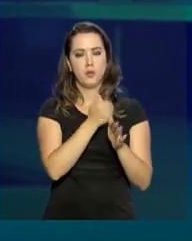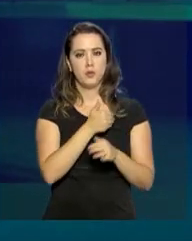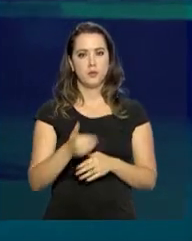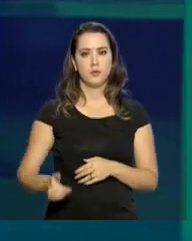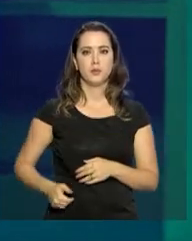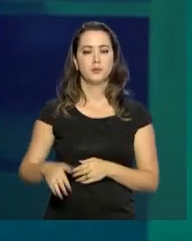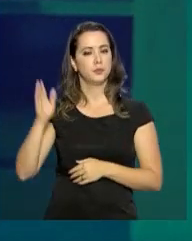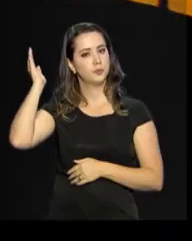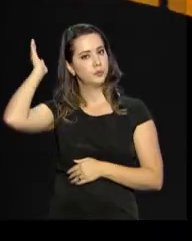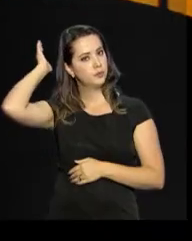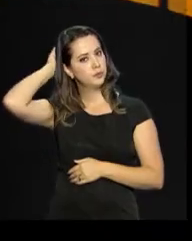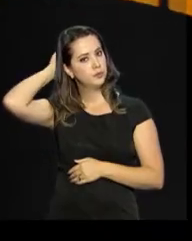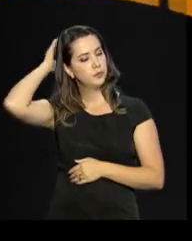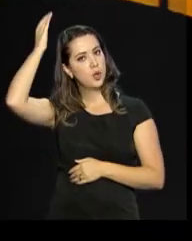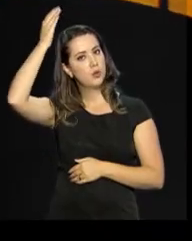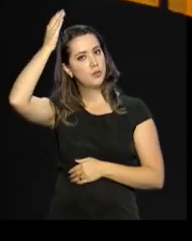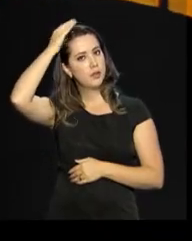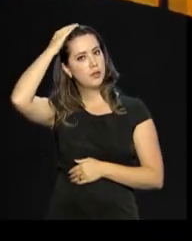paraná